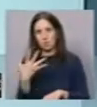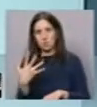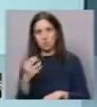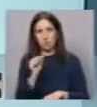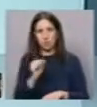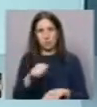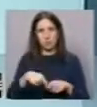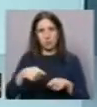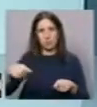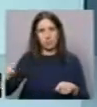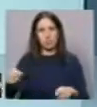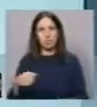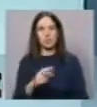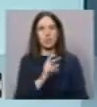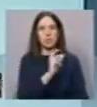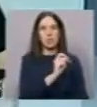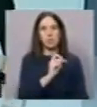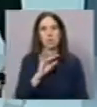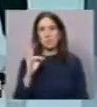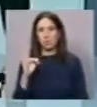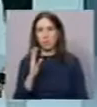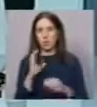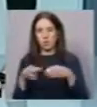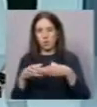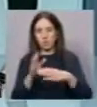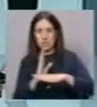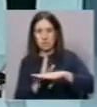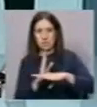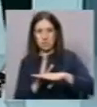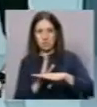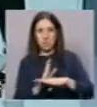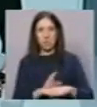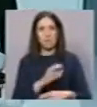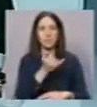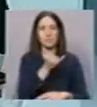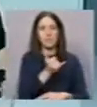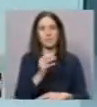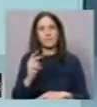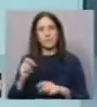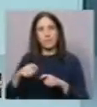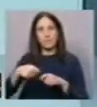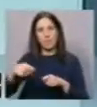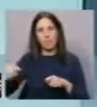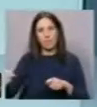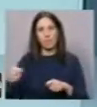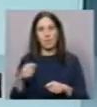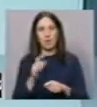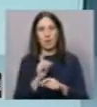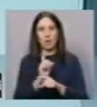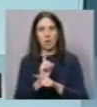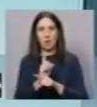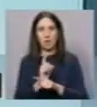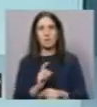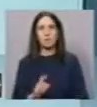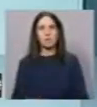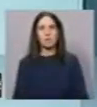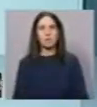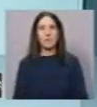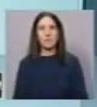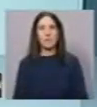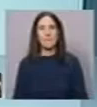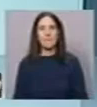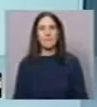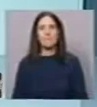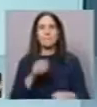ocidental, 3 a 4 no grupo central e 2 a 3 metros no grupo oriental. Também a agitação marítima, a tendência é que as ondas